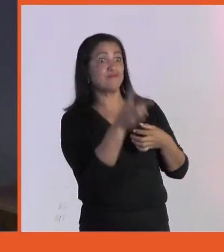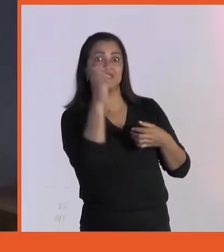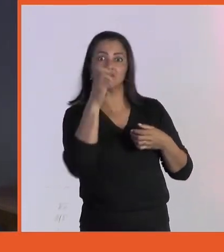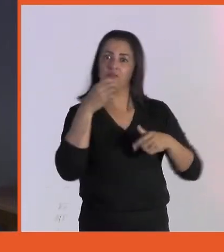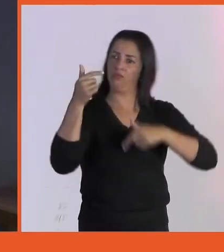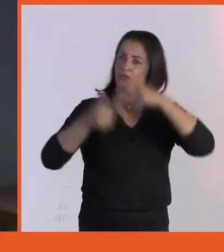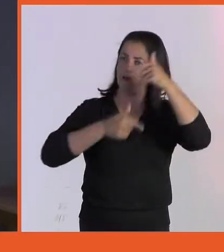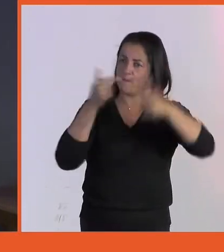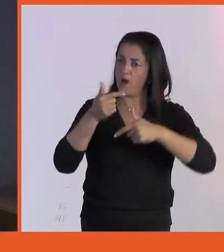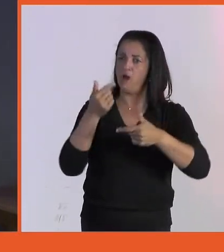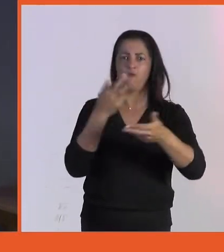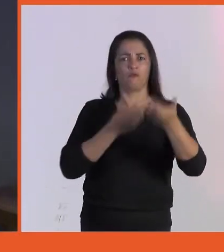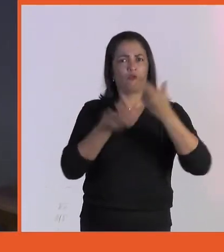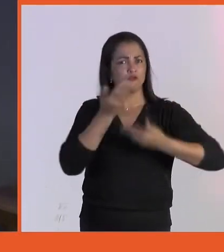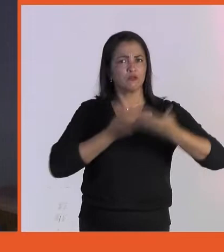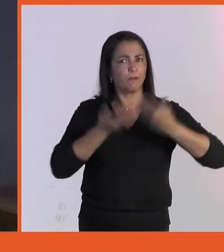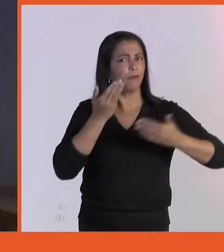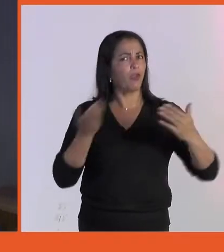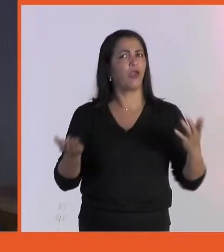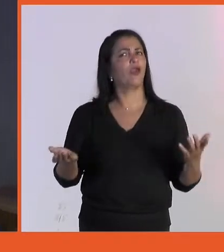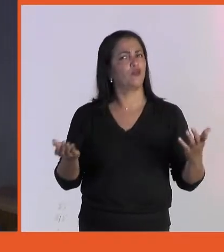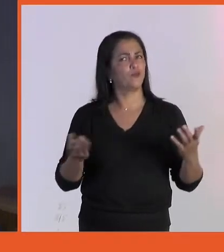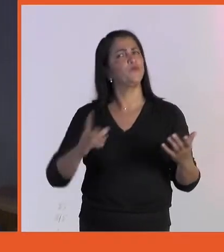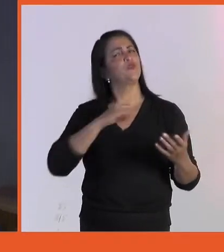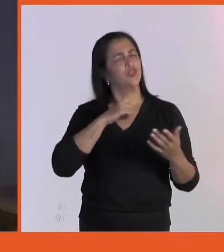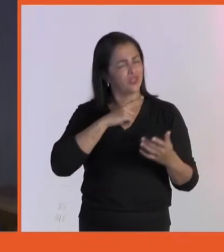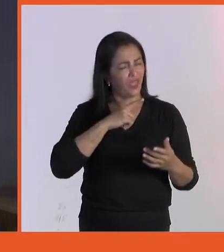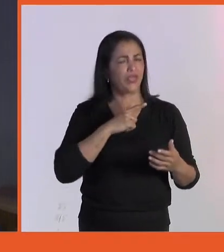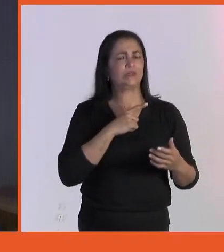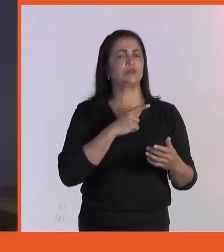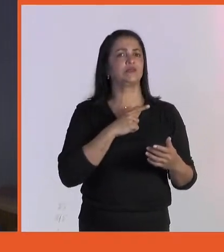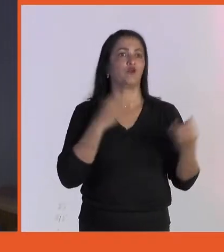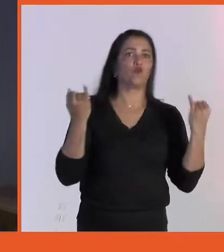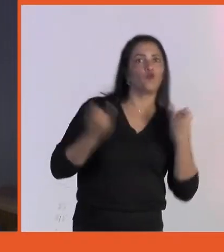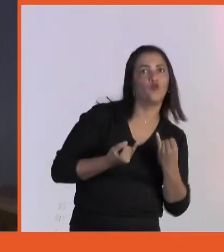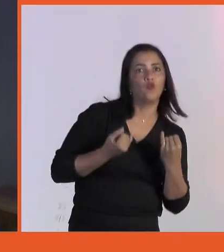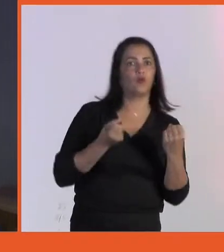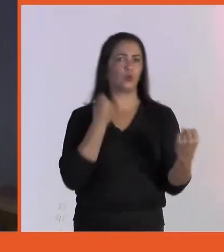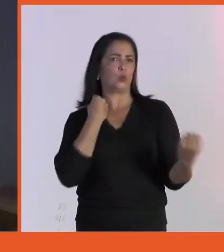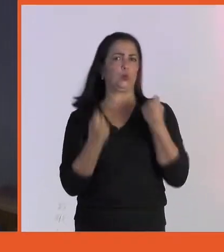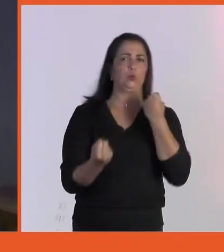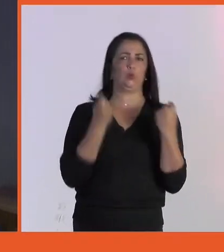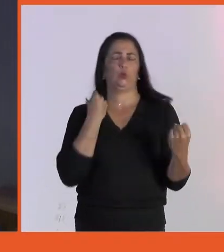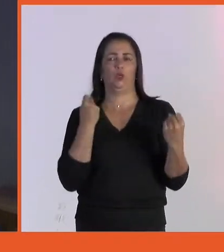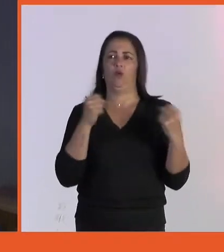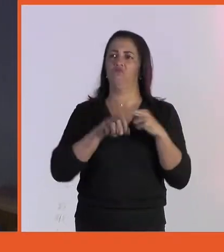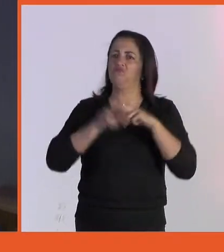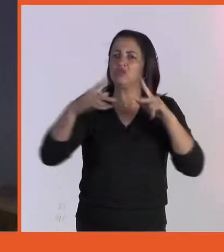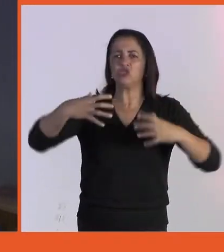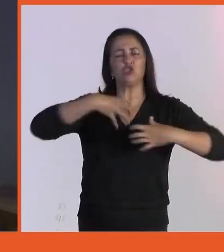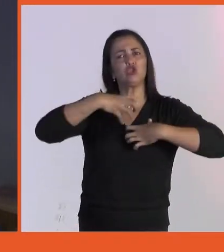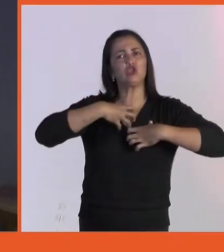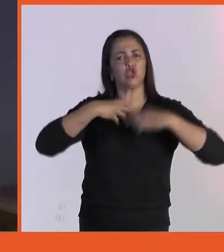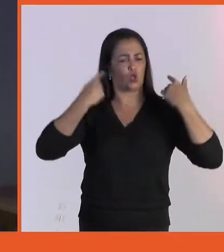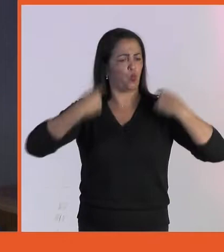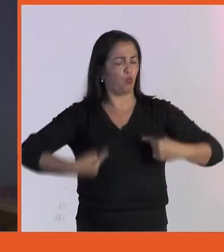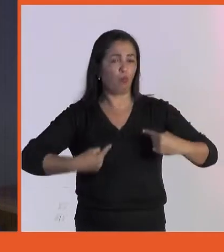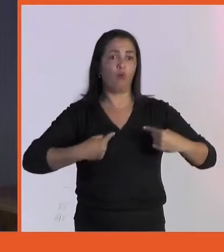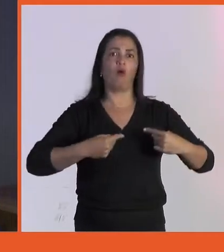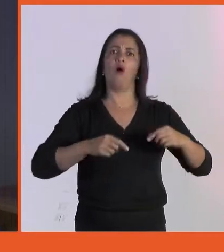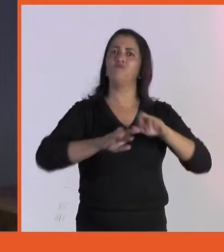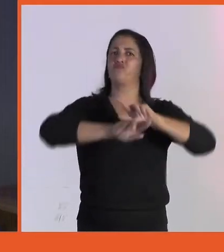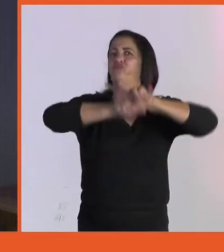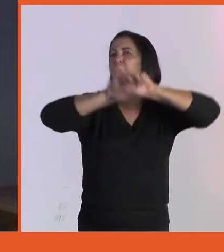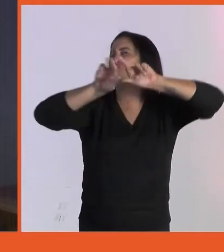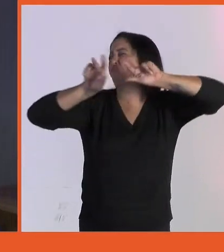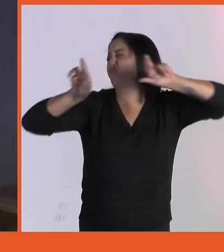relacionamento, seja, sei lá, dieta, treino, absolutamente qualquer, o modo de se vestir, o gosto por moda, o gosto por música. Isso